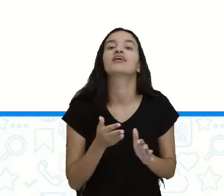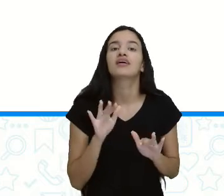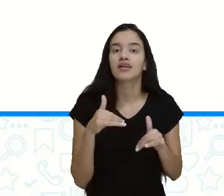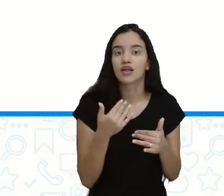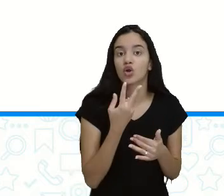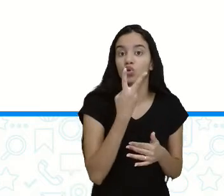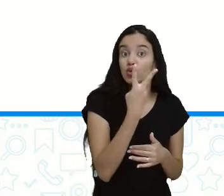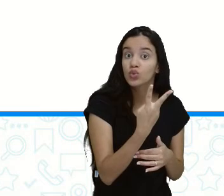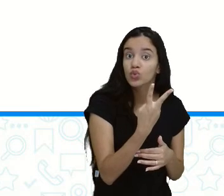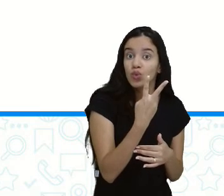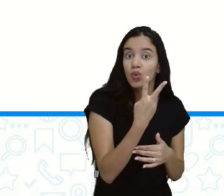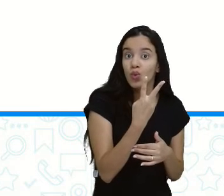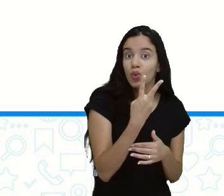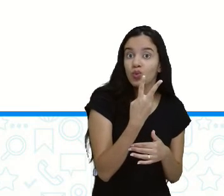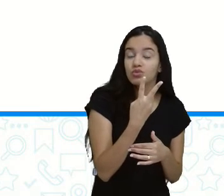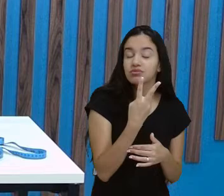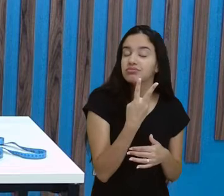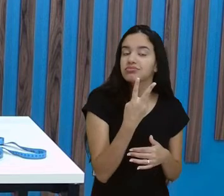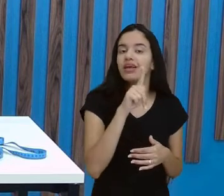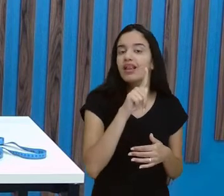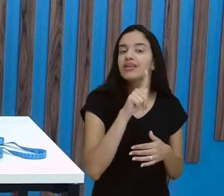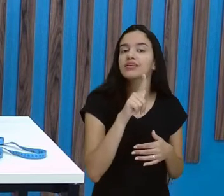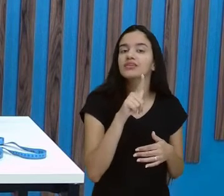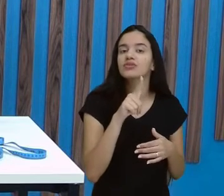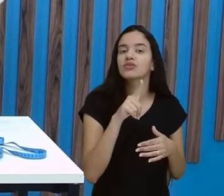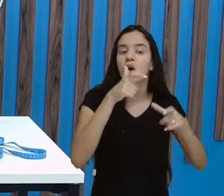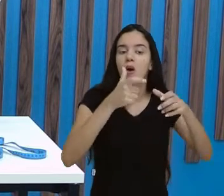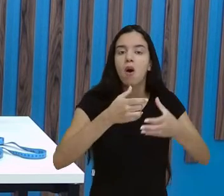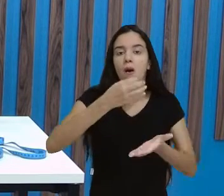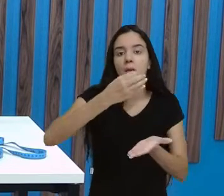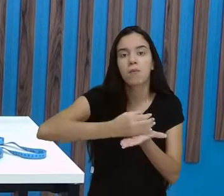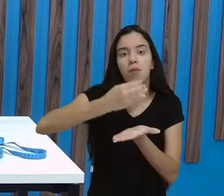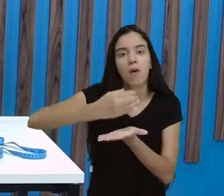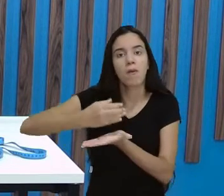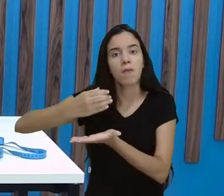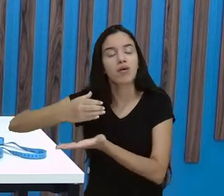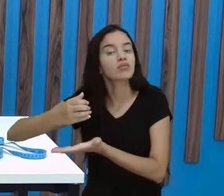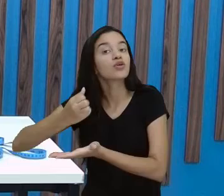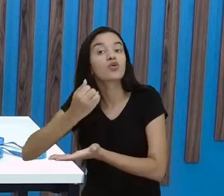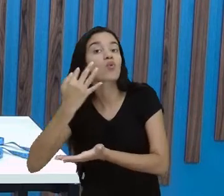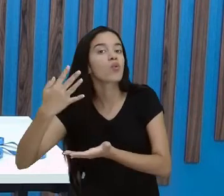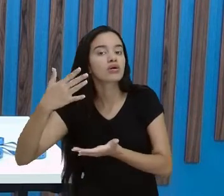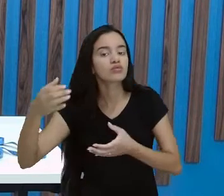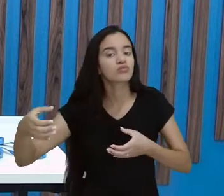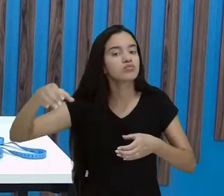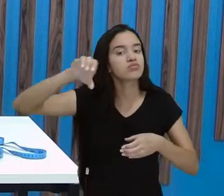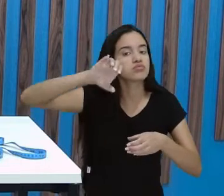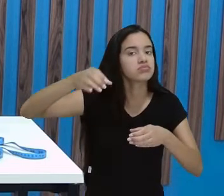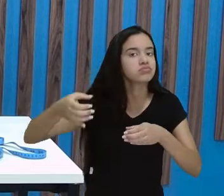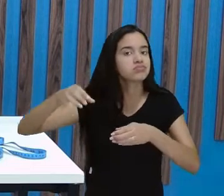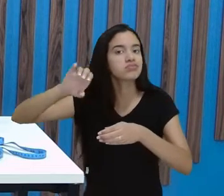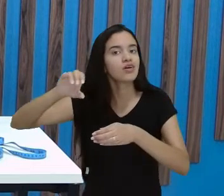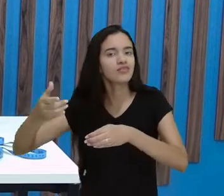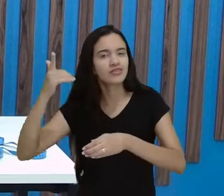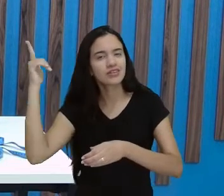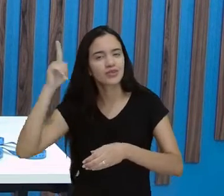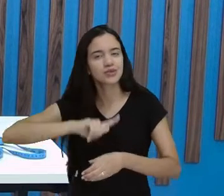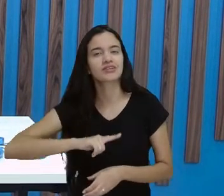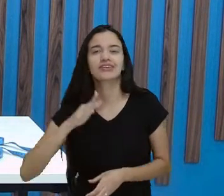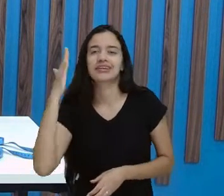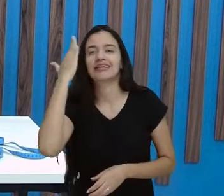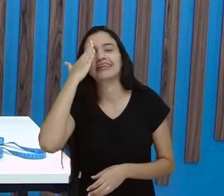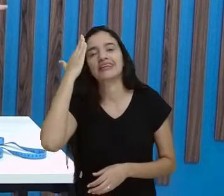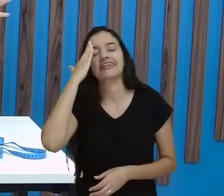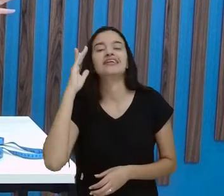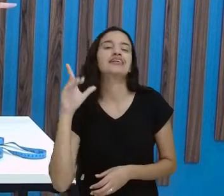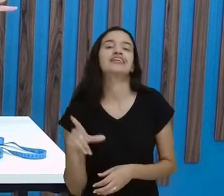2 litros, vão encher mais quantos copos? 3 litros, vão encher mais quantos copos? Conseguiram entender? Tem